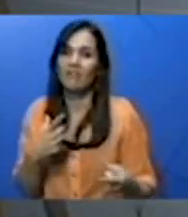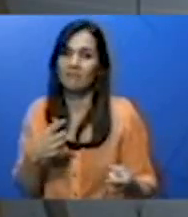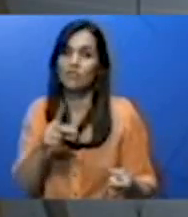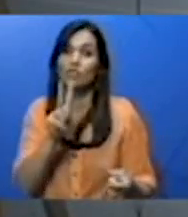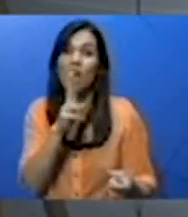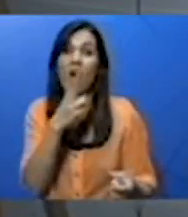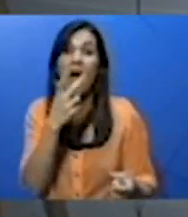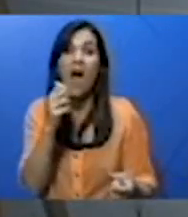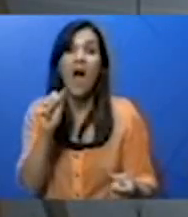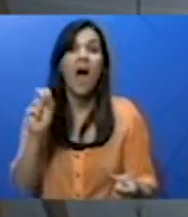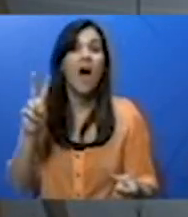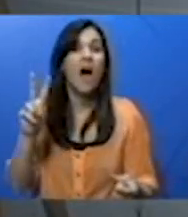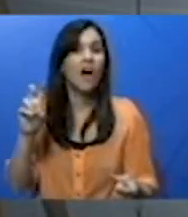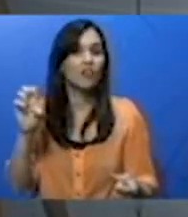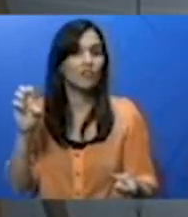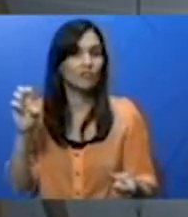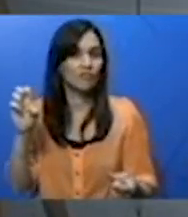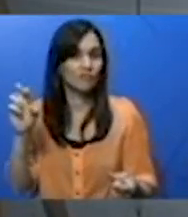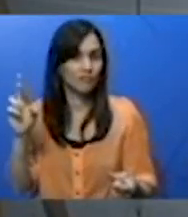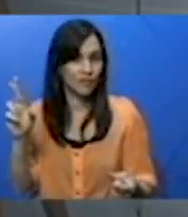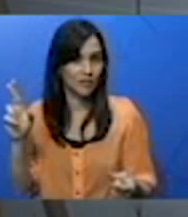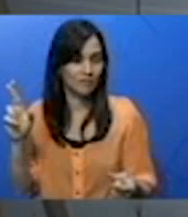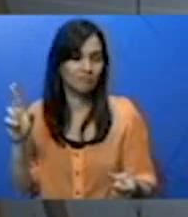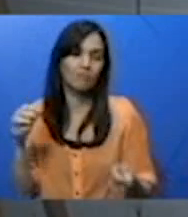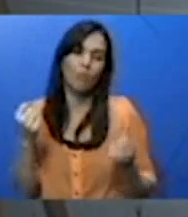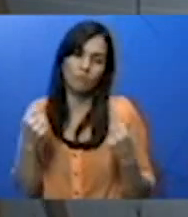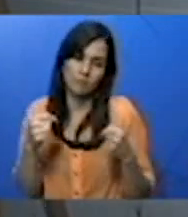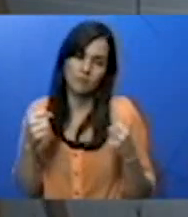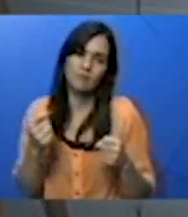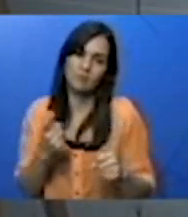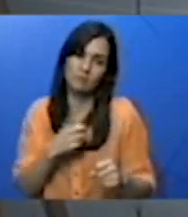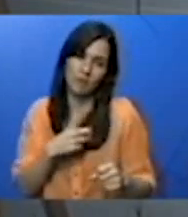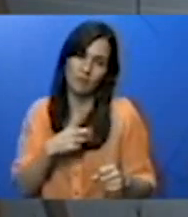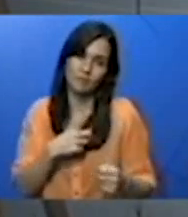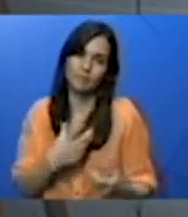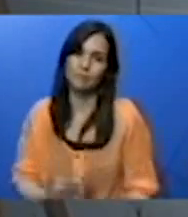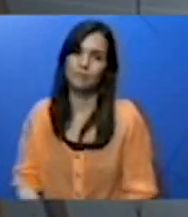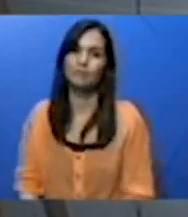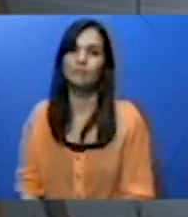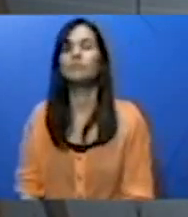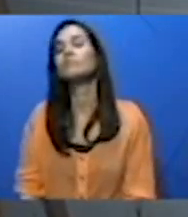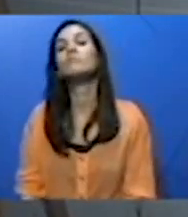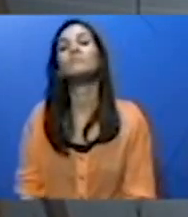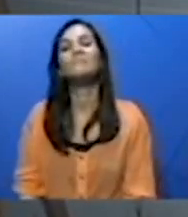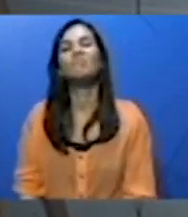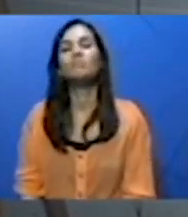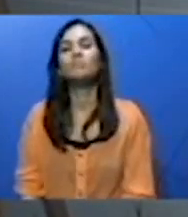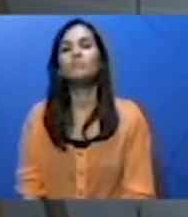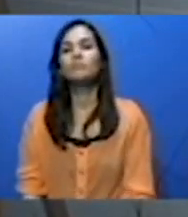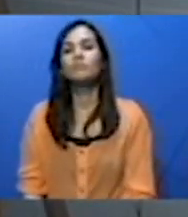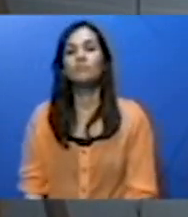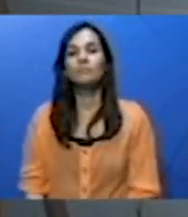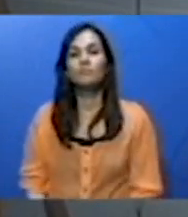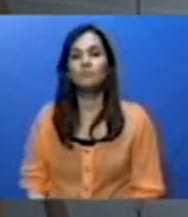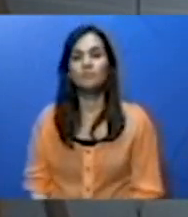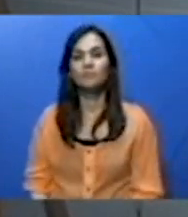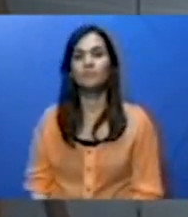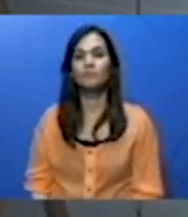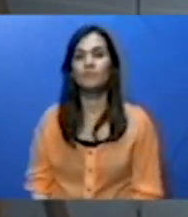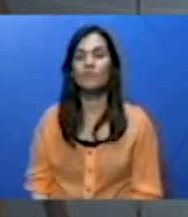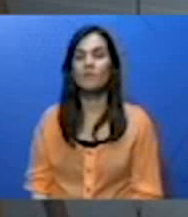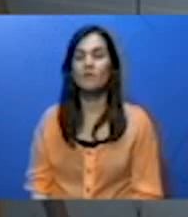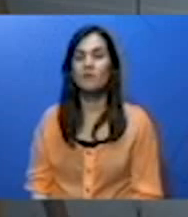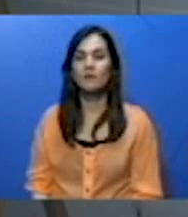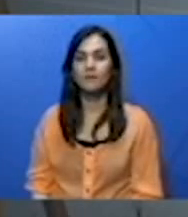coisas. Isto. Há coisas. Que temos que fazer. Temos sim, né?